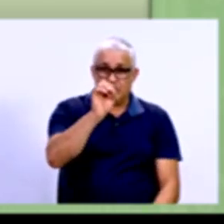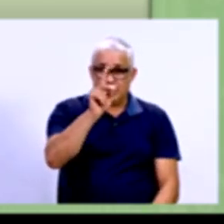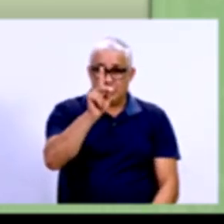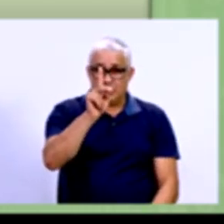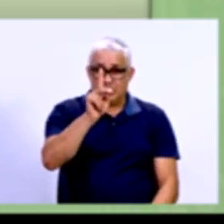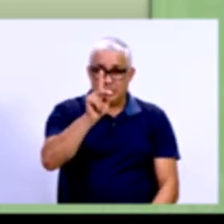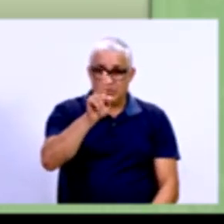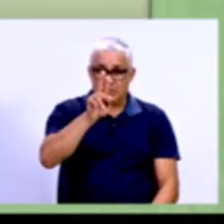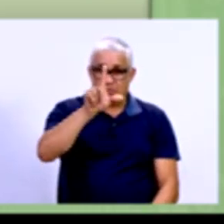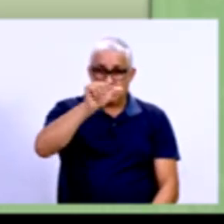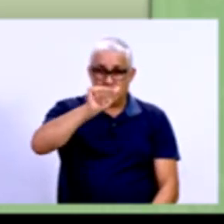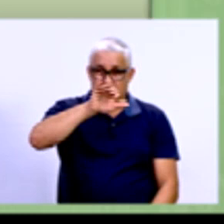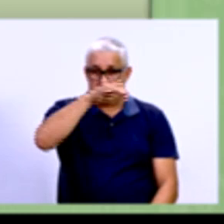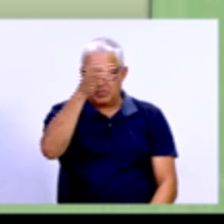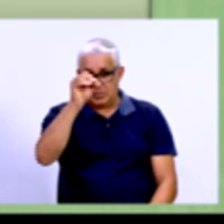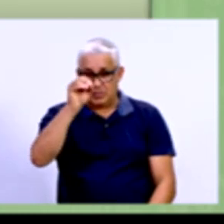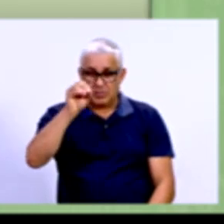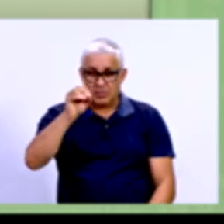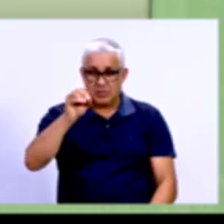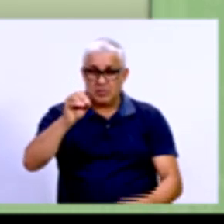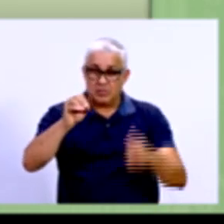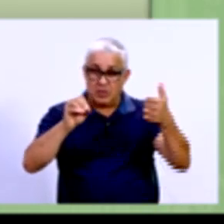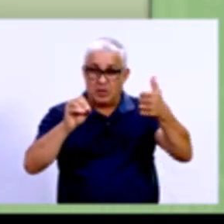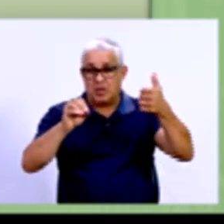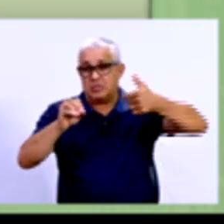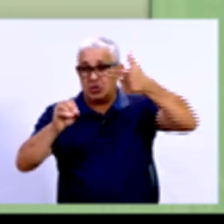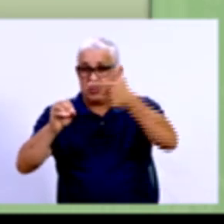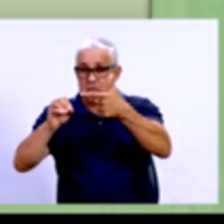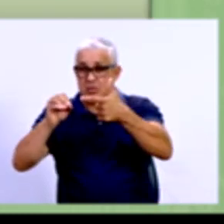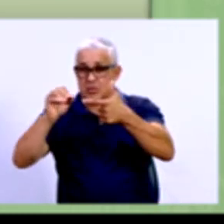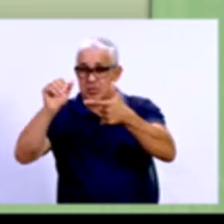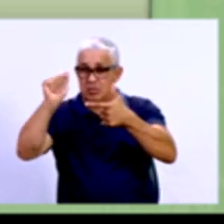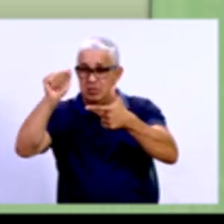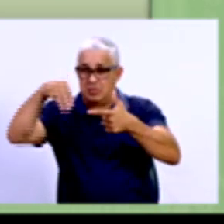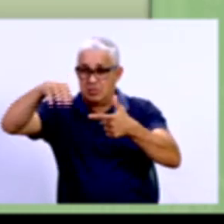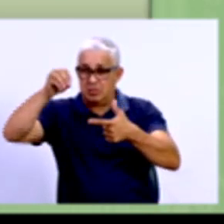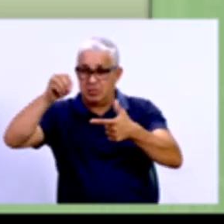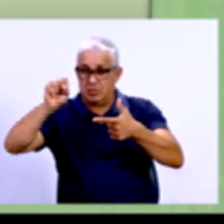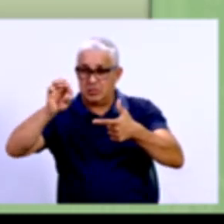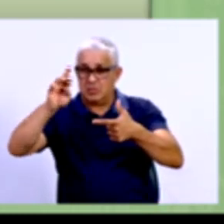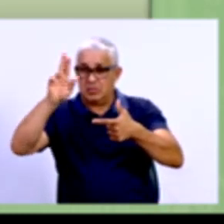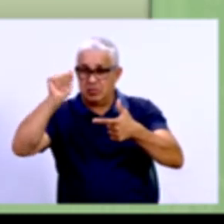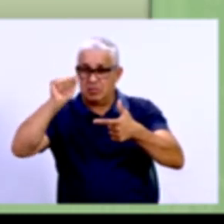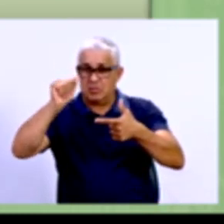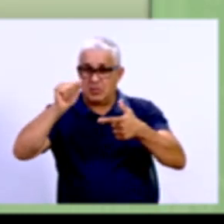e o outro é a amostra, né? A população é uma coleção de todos os resultados,